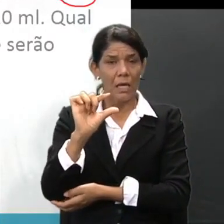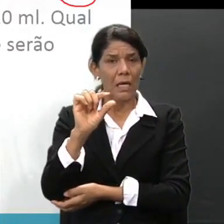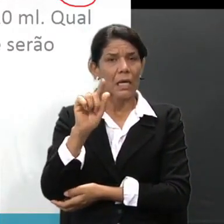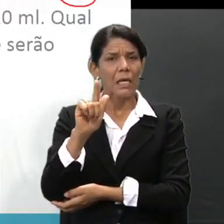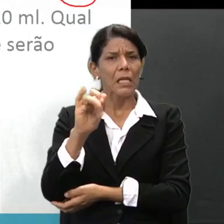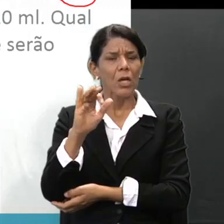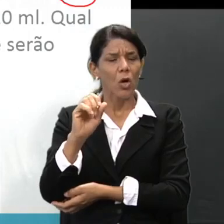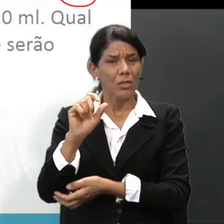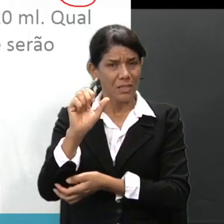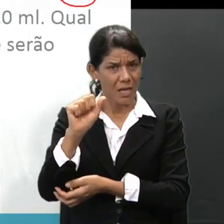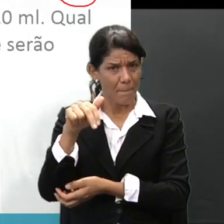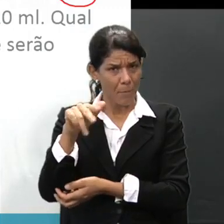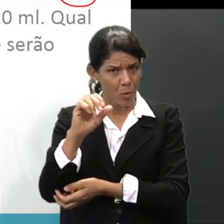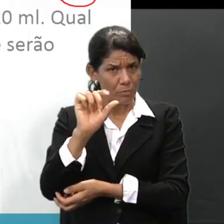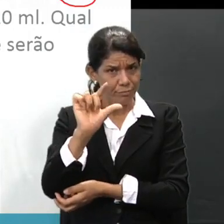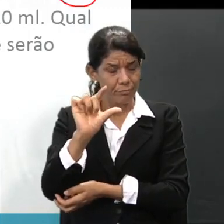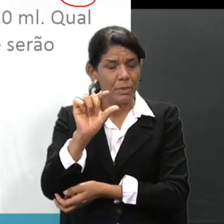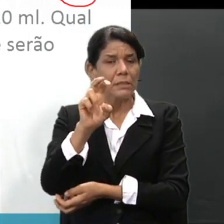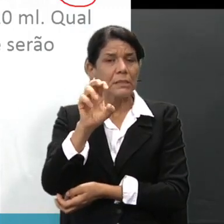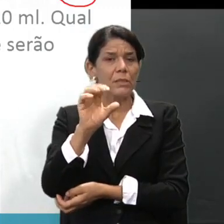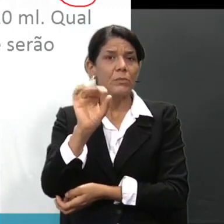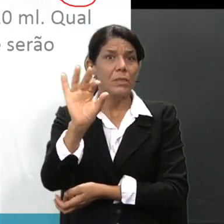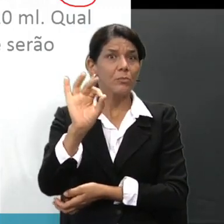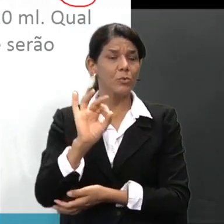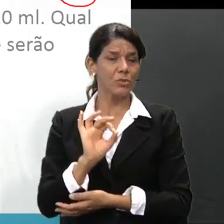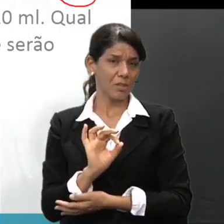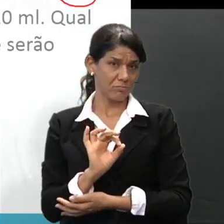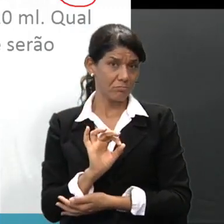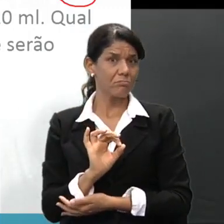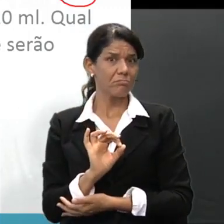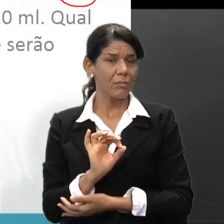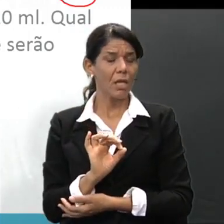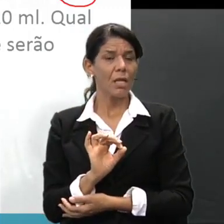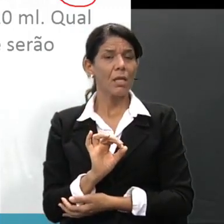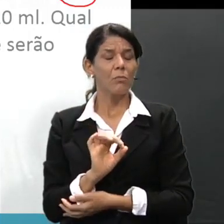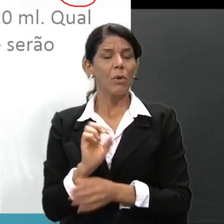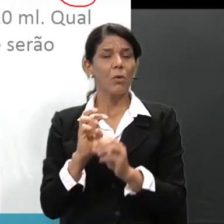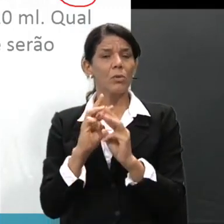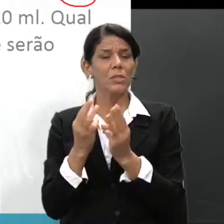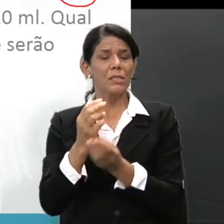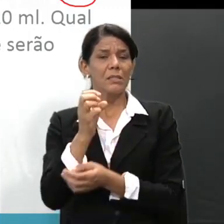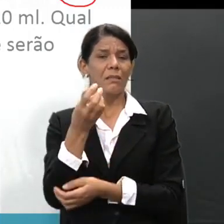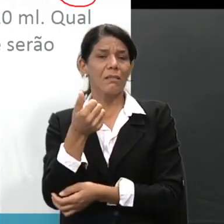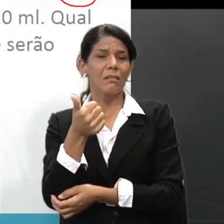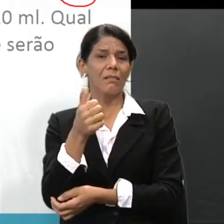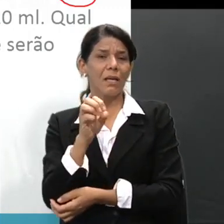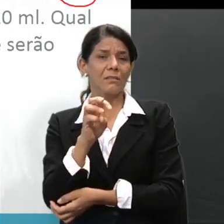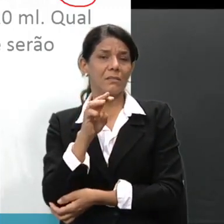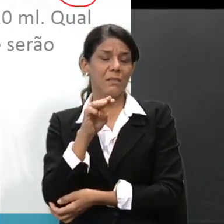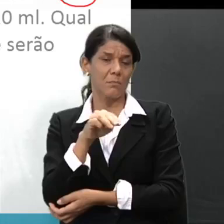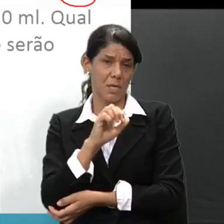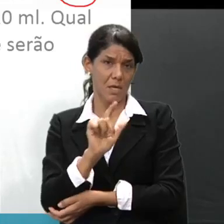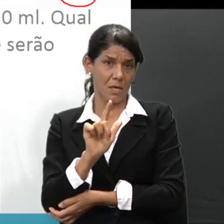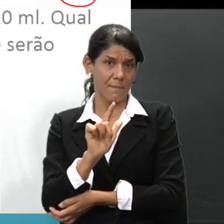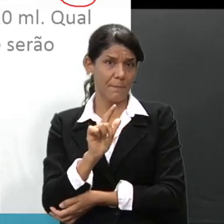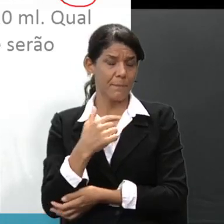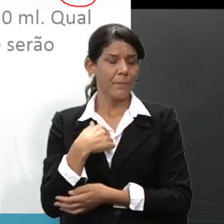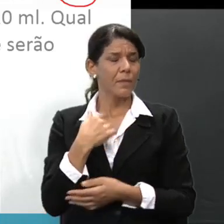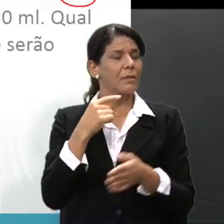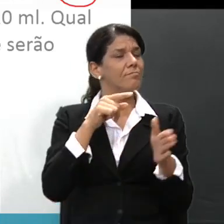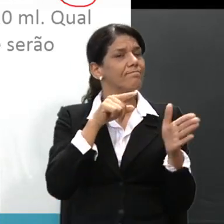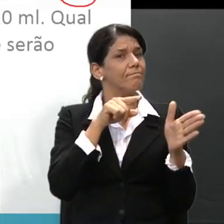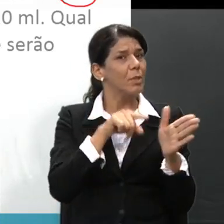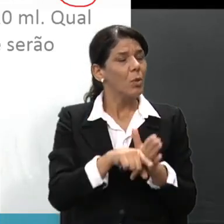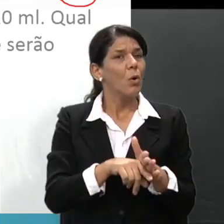glicose de 50%, num volume de 10 ml. A pergunta